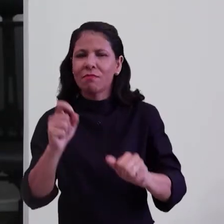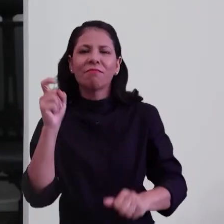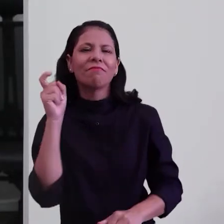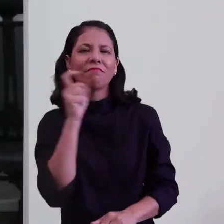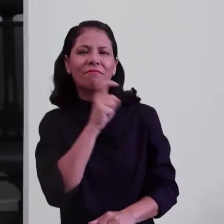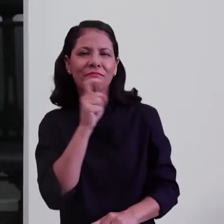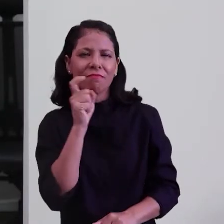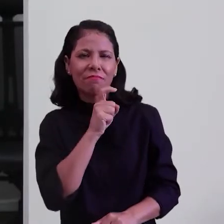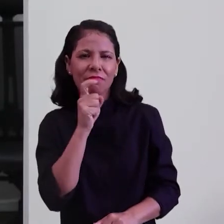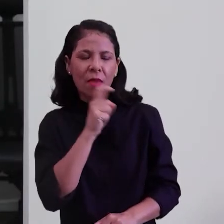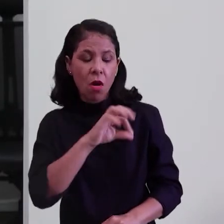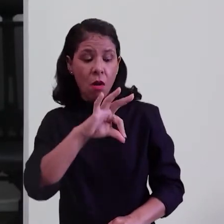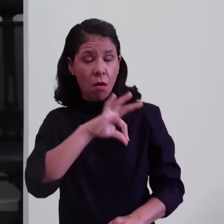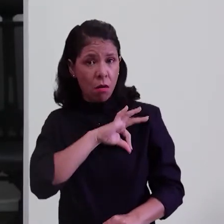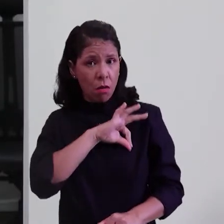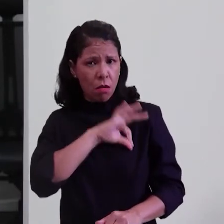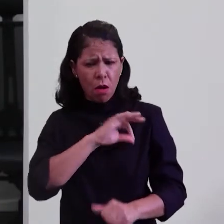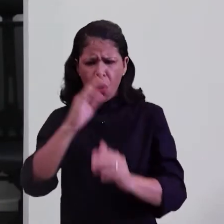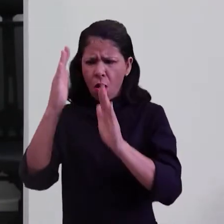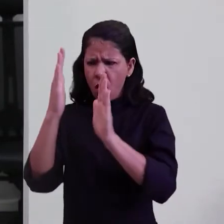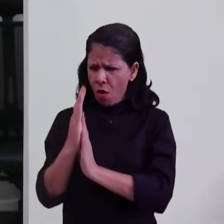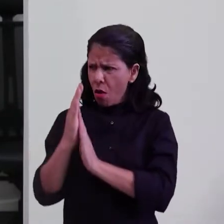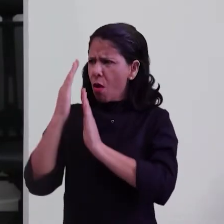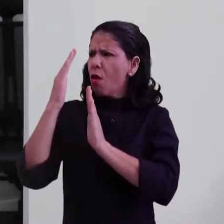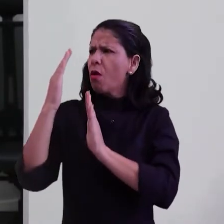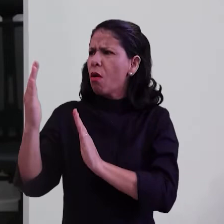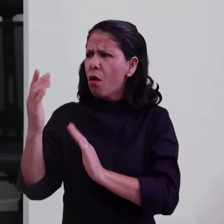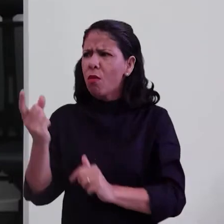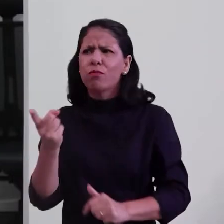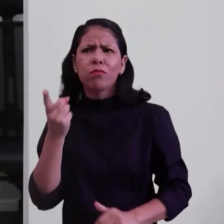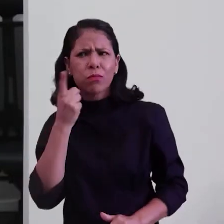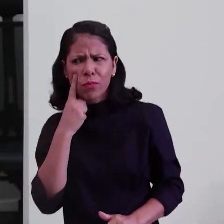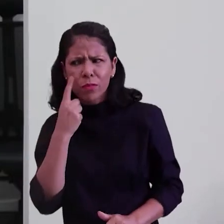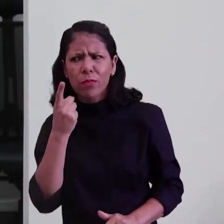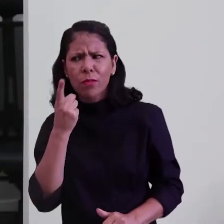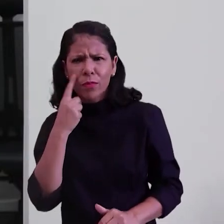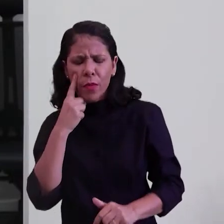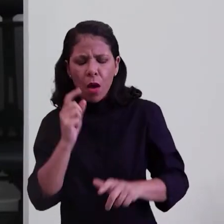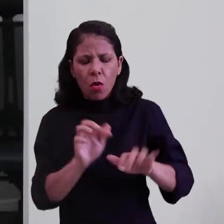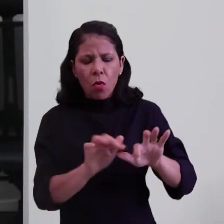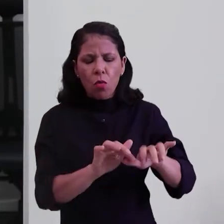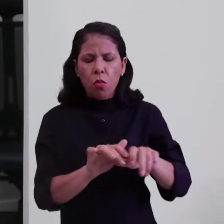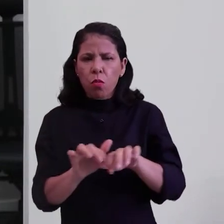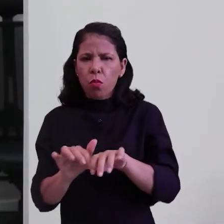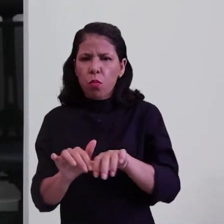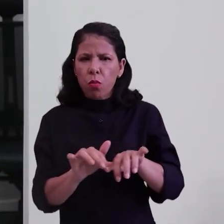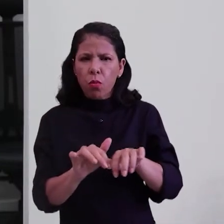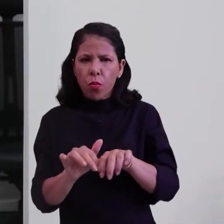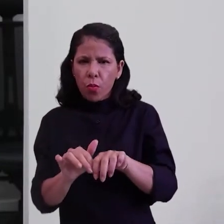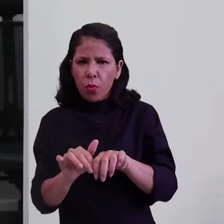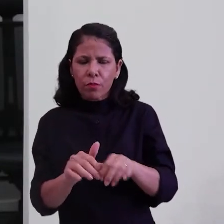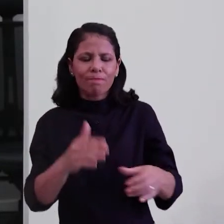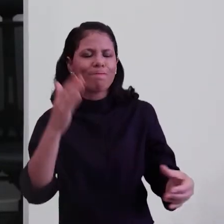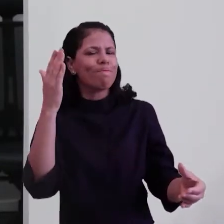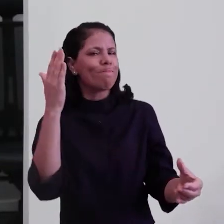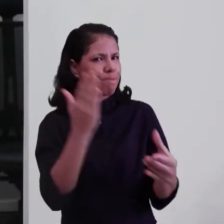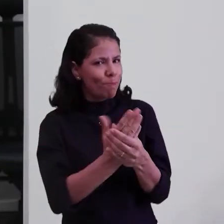grande equívoco. Se o policial parar uma pessoa que está dirigindo embriagada, ele pode simplesmente colocar os